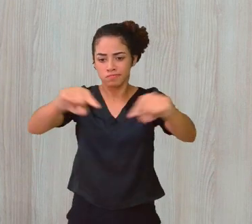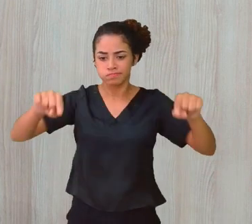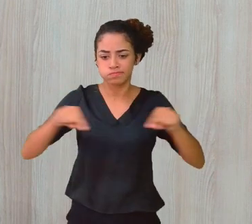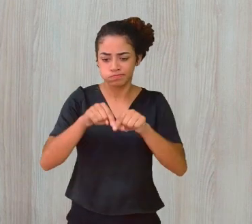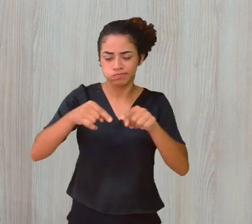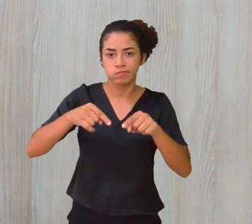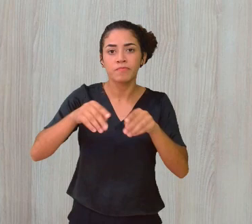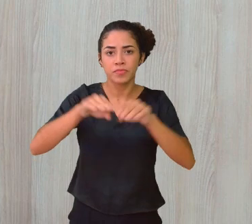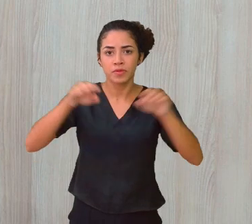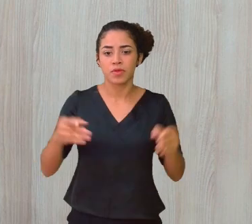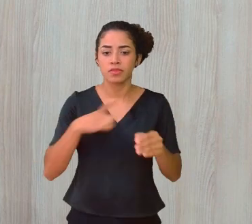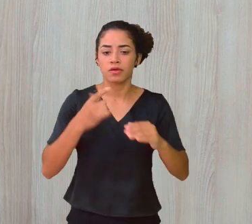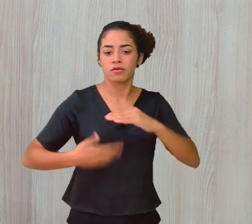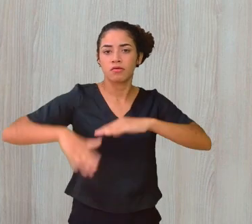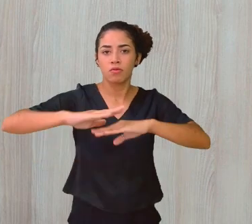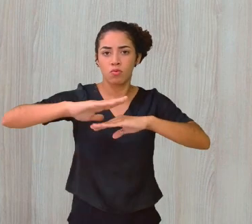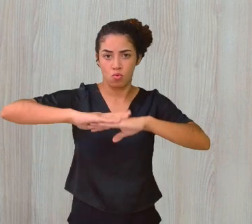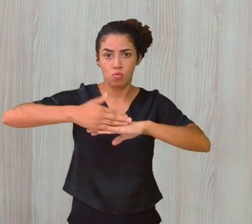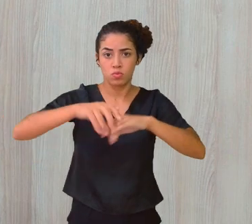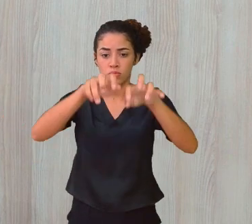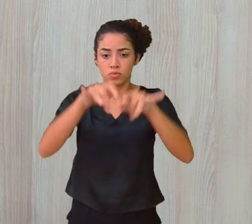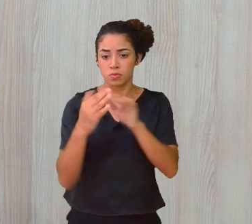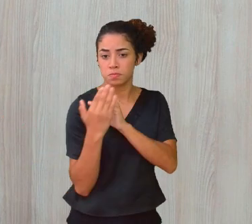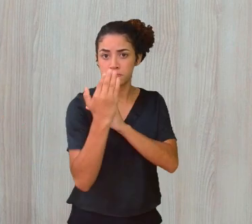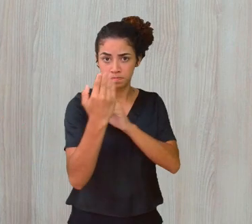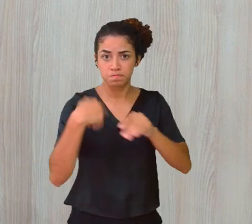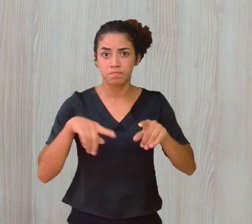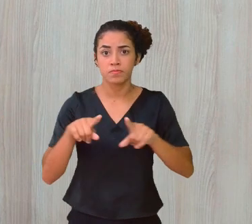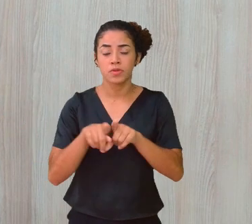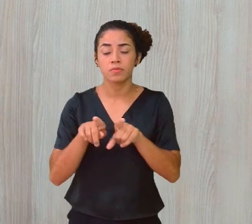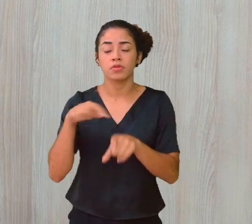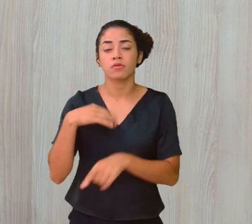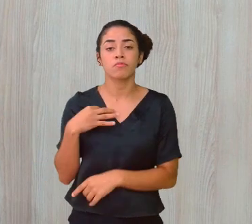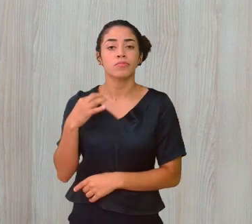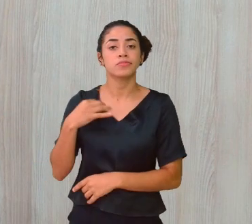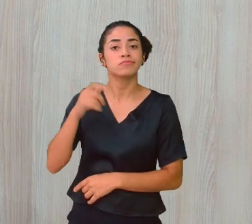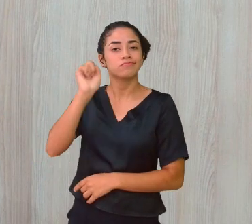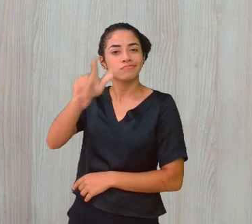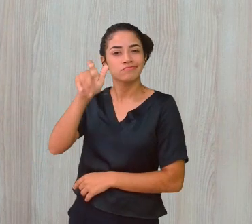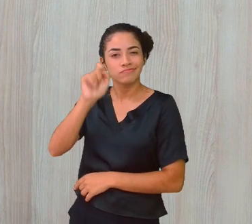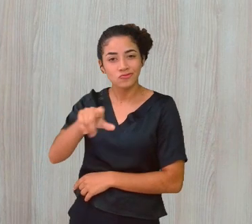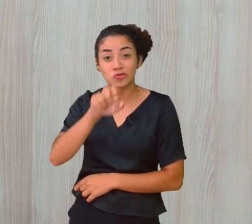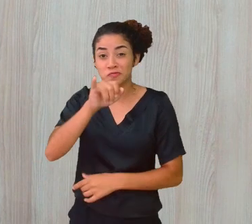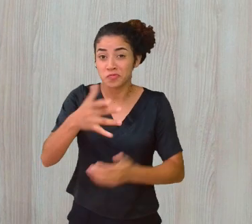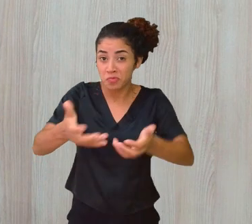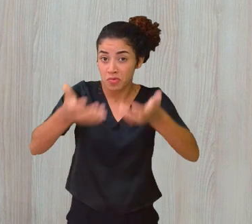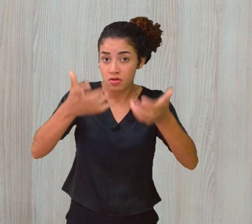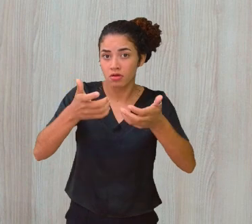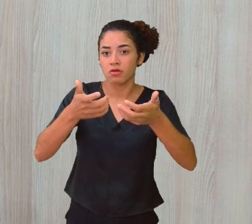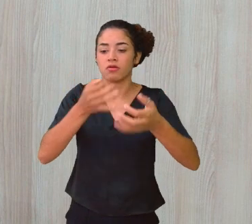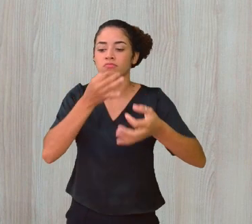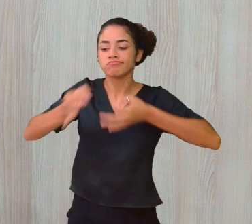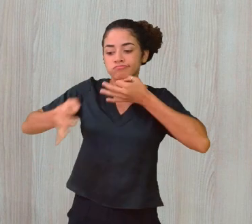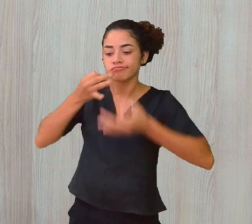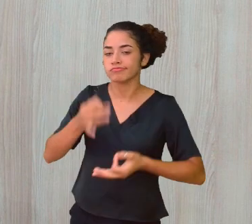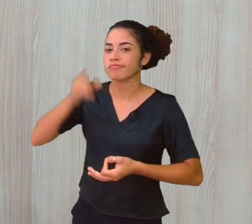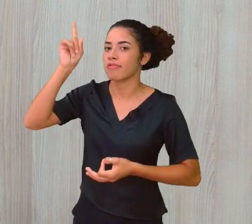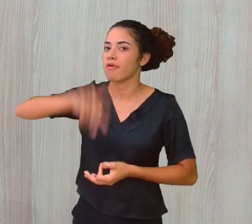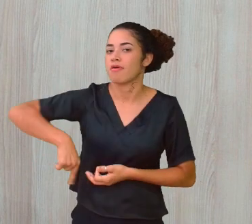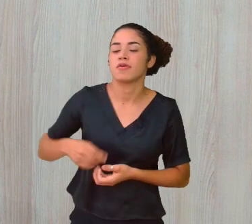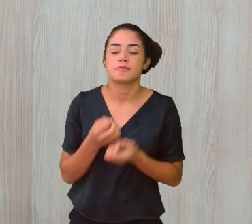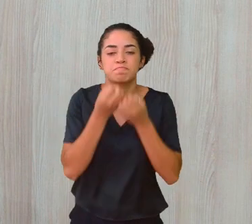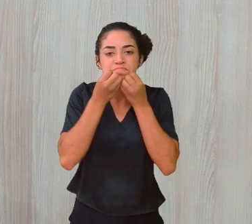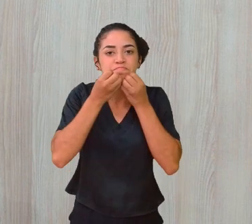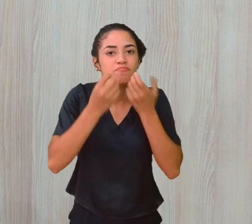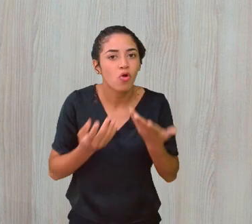com o computador à minha frente e hoje eu visto uma blusa azul. Então, se você quiser deixar o seu comentário, ele é mais do que bem-vindo para a